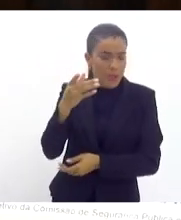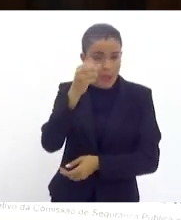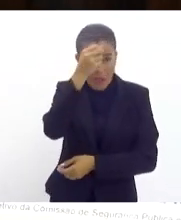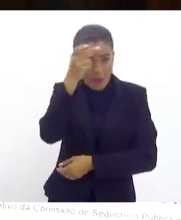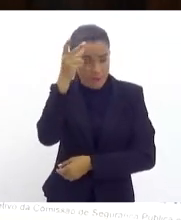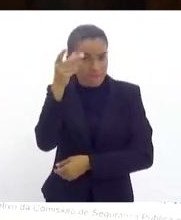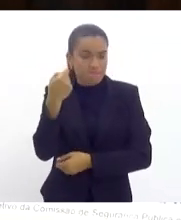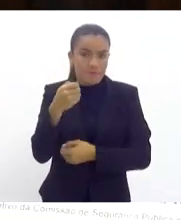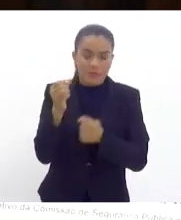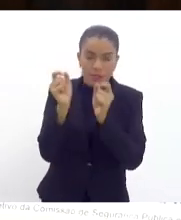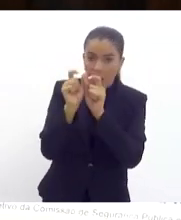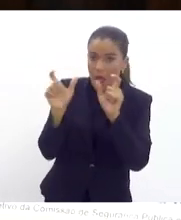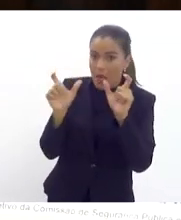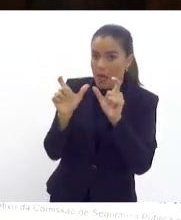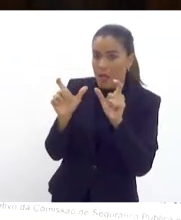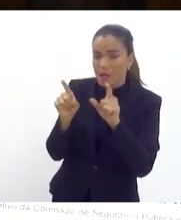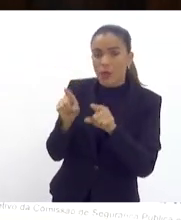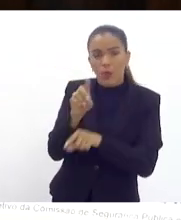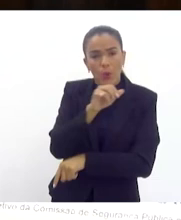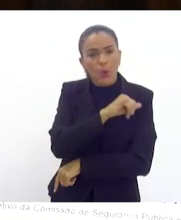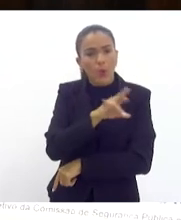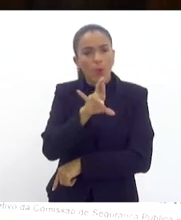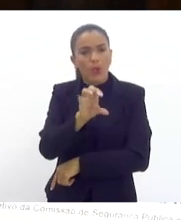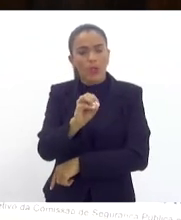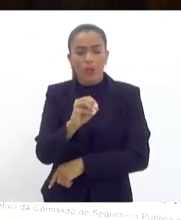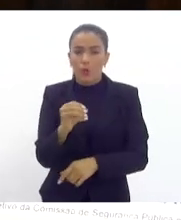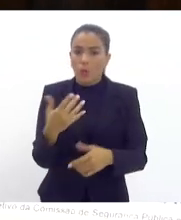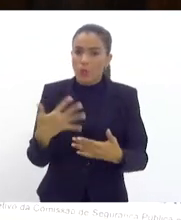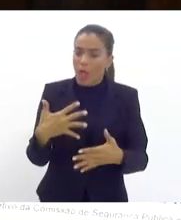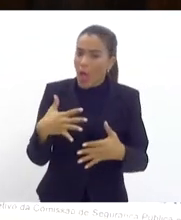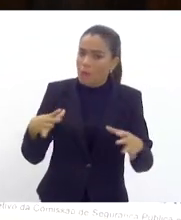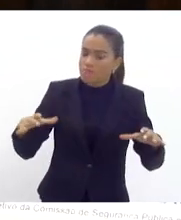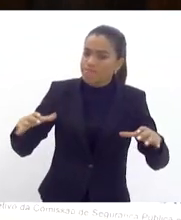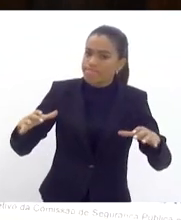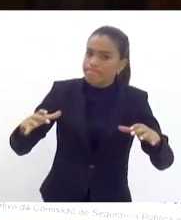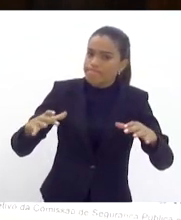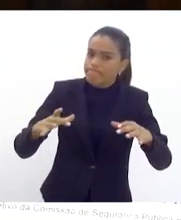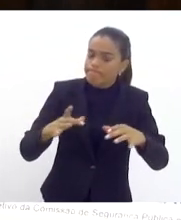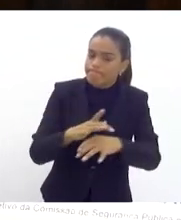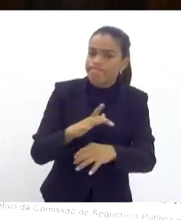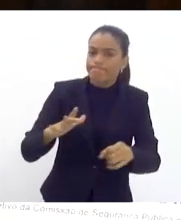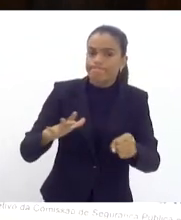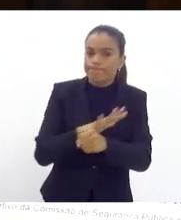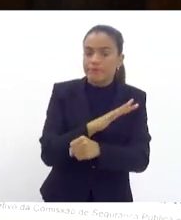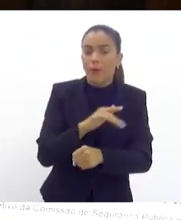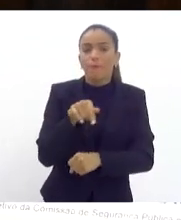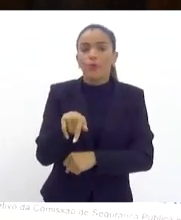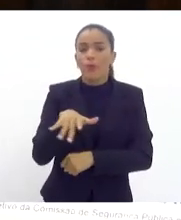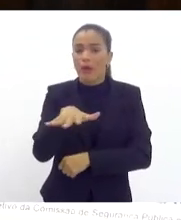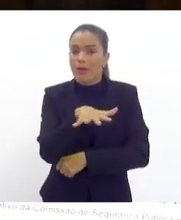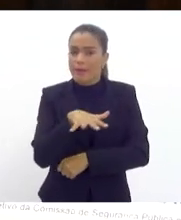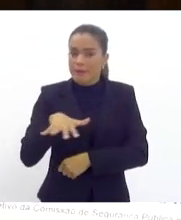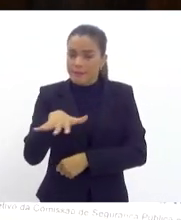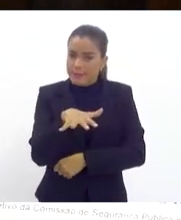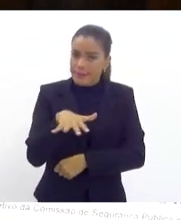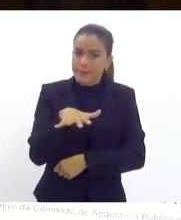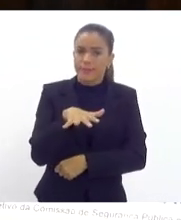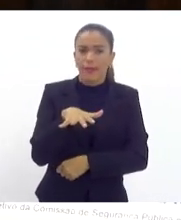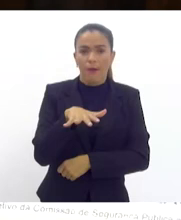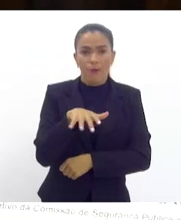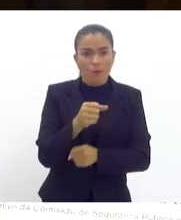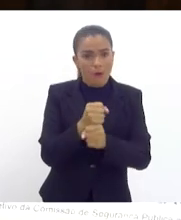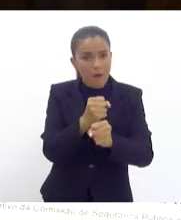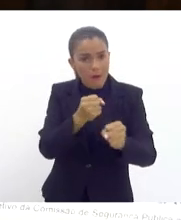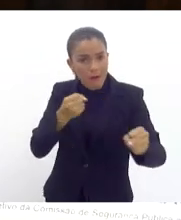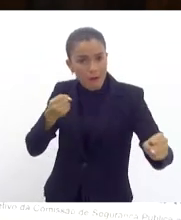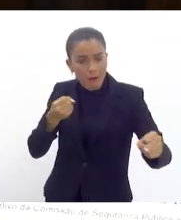precisa enxergar que o Rio de Janeiro está agonizando e que a nossa região repito uma região com alta densidade demográfica